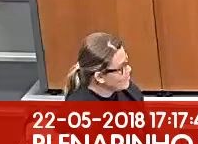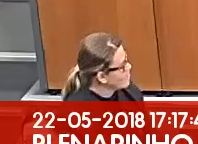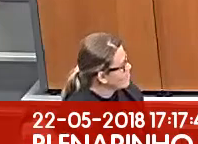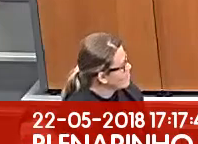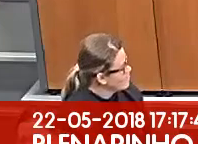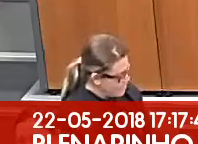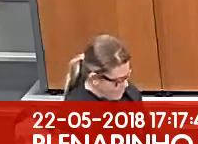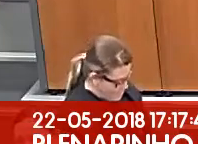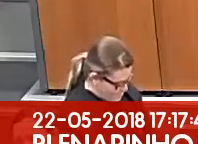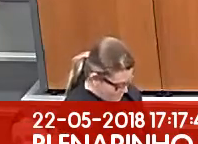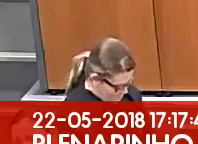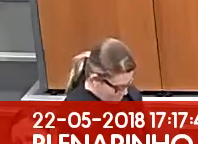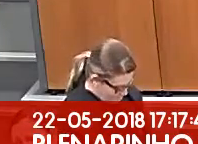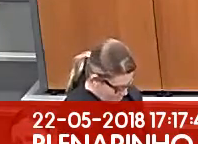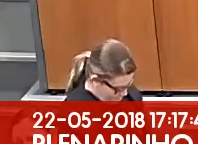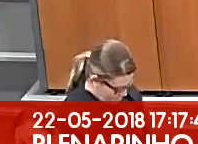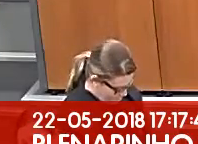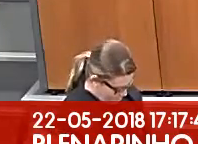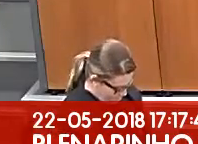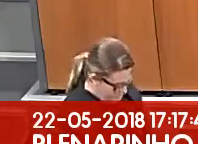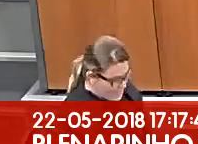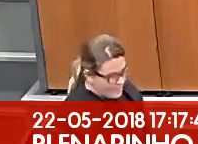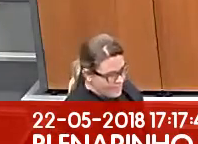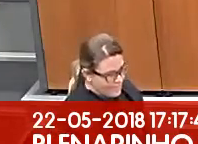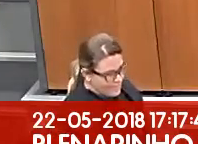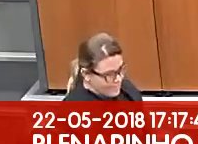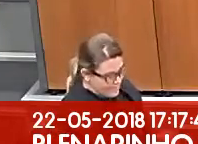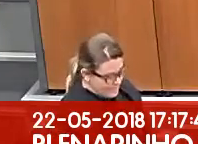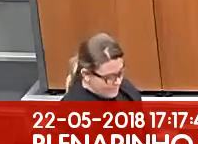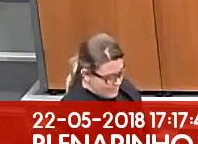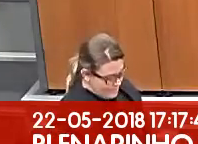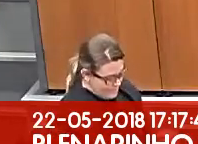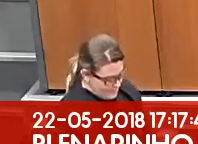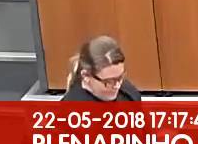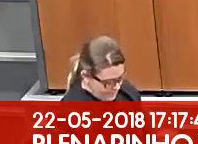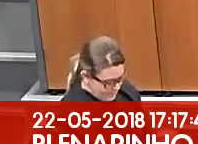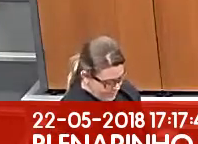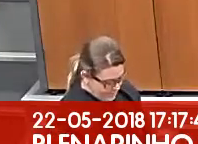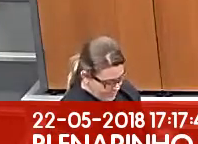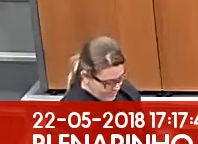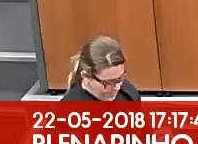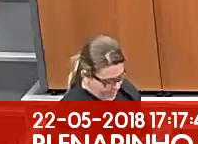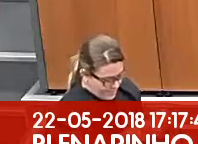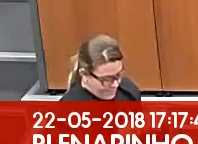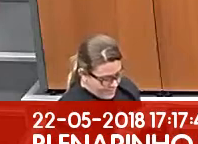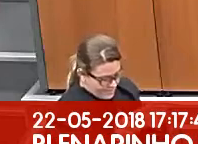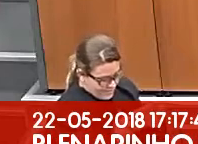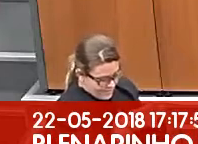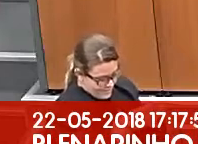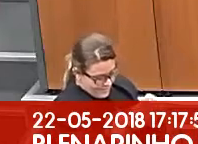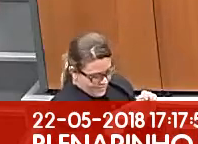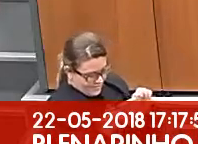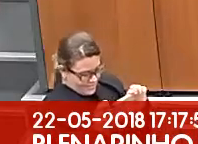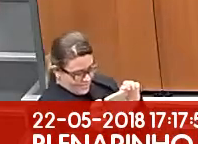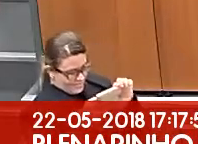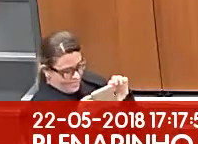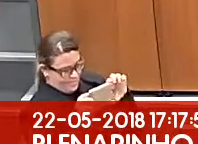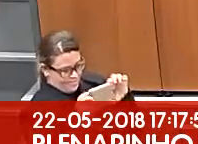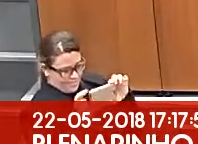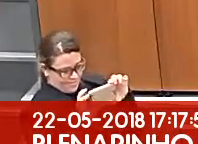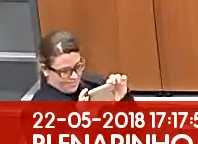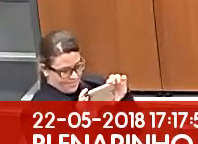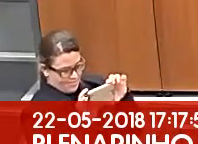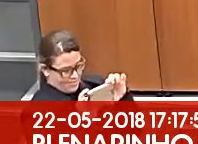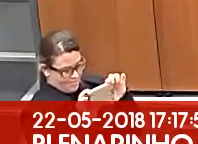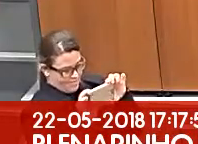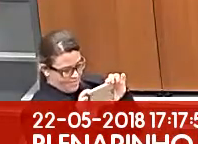esse moço que recebeu essa intimação. Nós estamos aí numa luta com o Estado para que o Estado ofereça